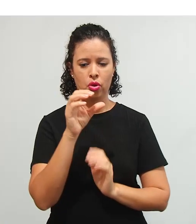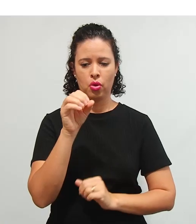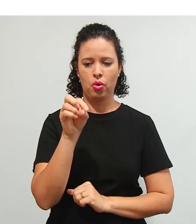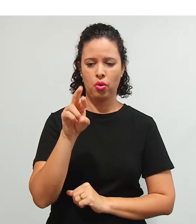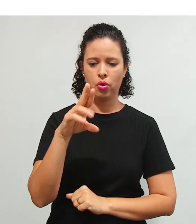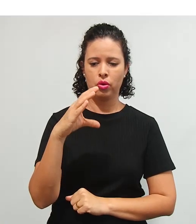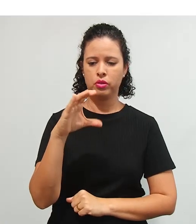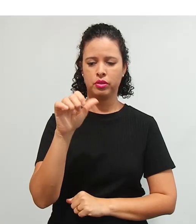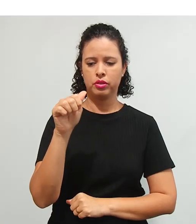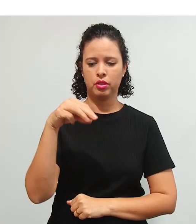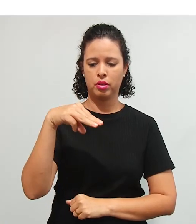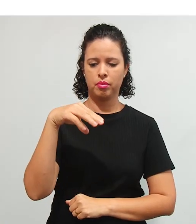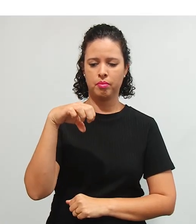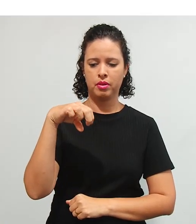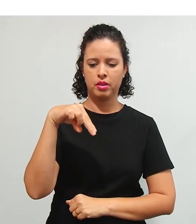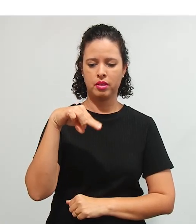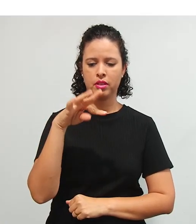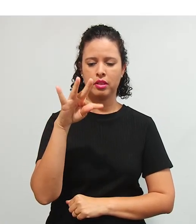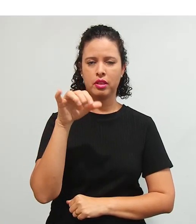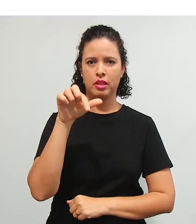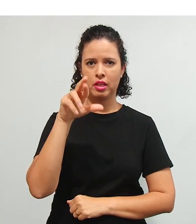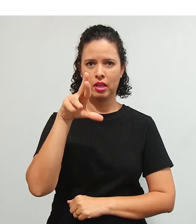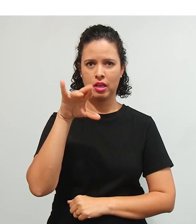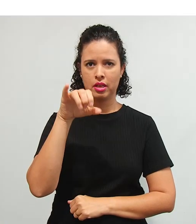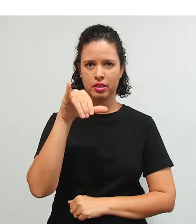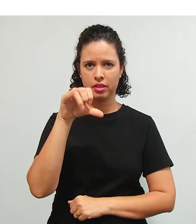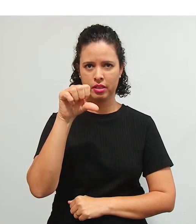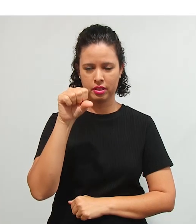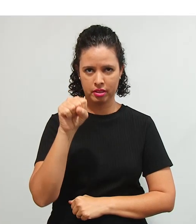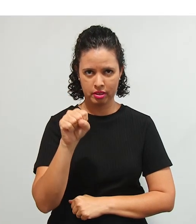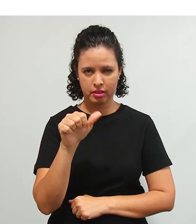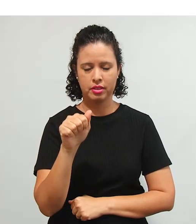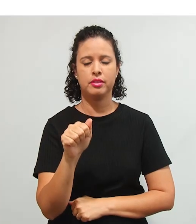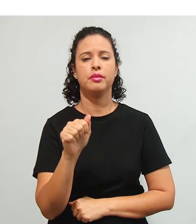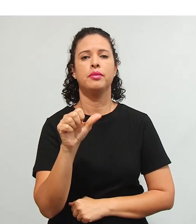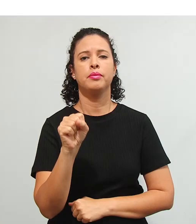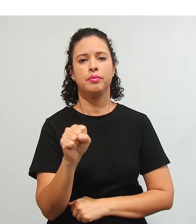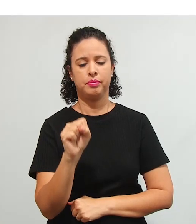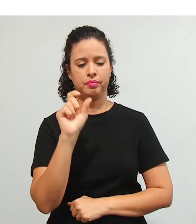orçamentárias, certo? Bom, continuando aqui,